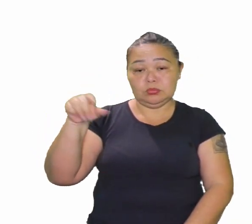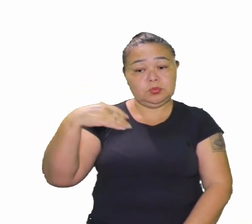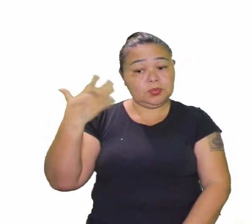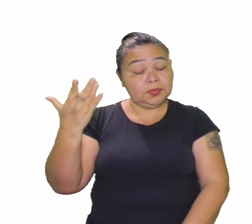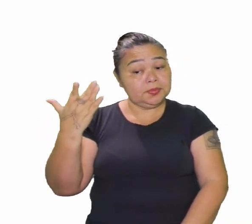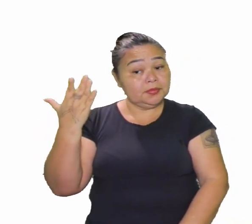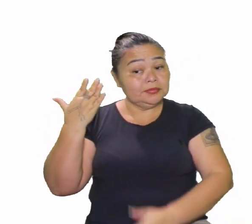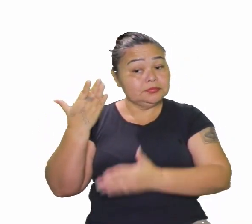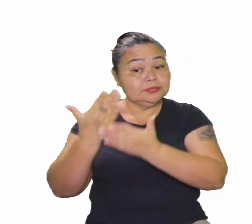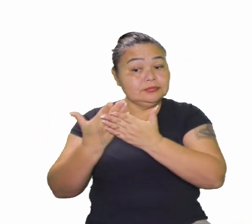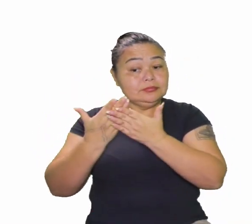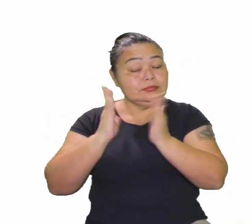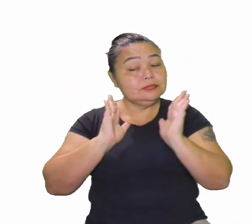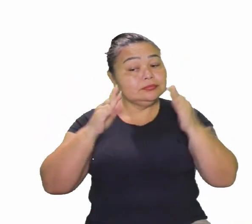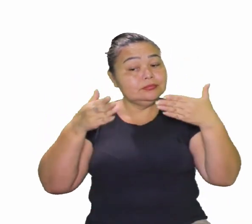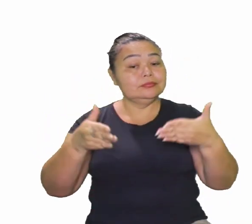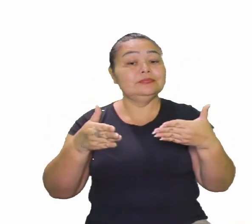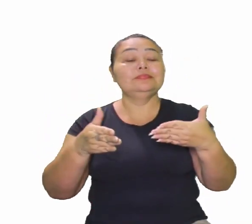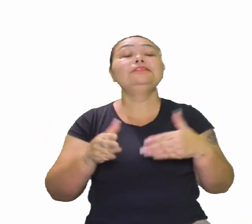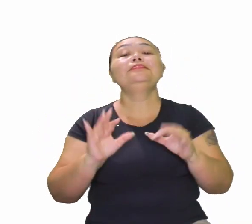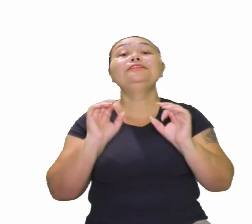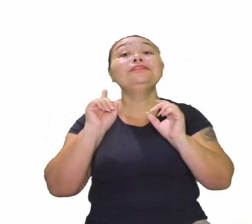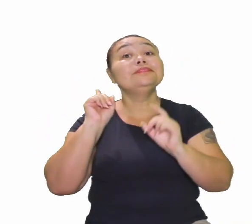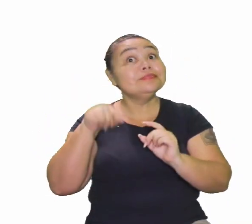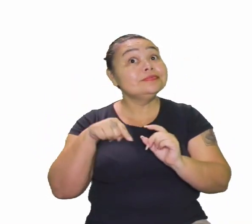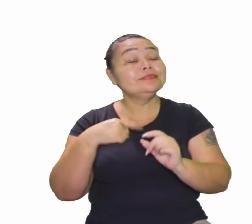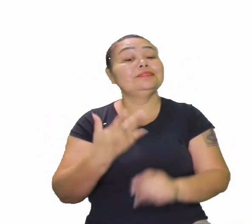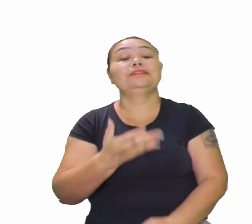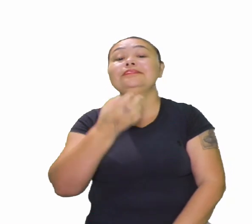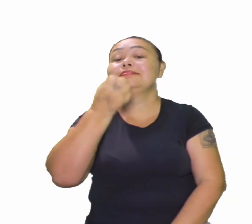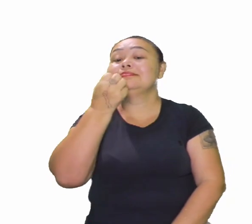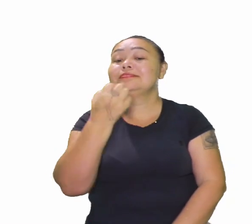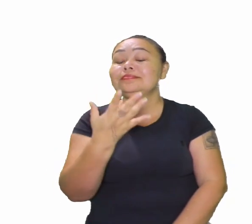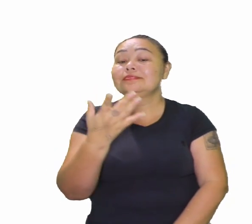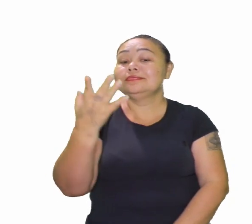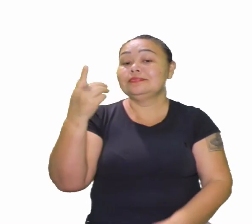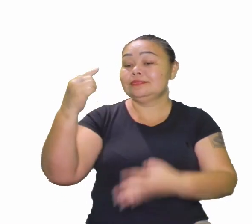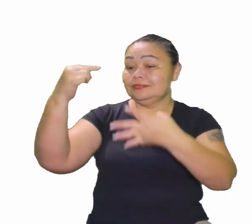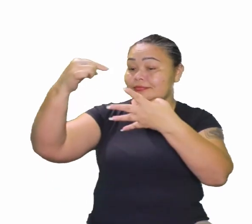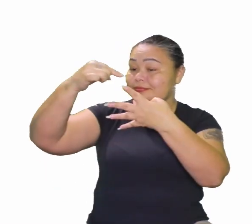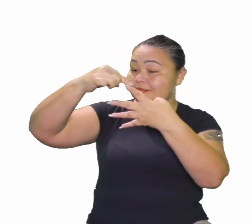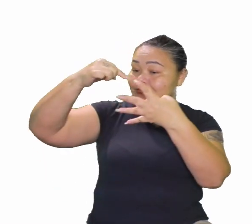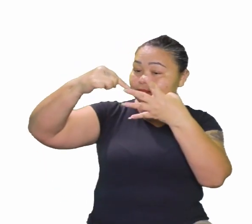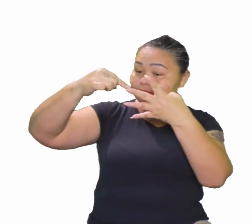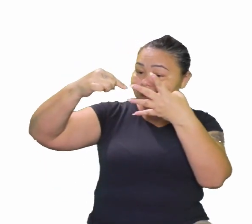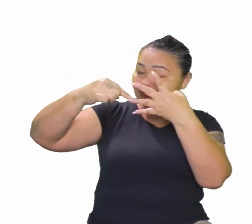aula específica, não é isso? Bom, então a gente tem 4